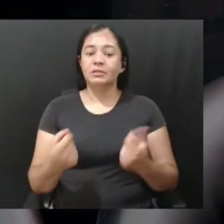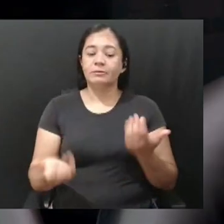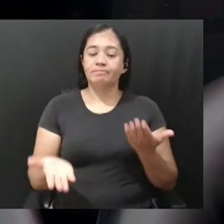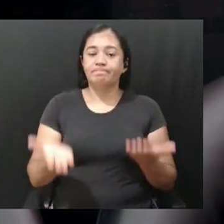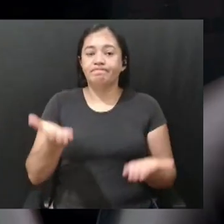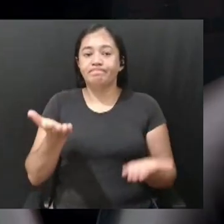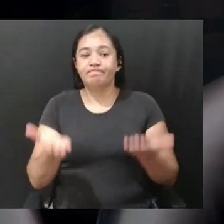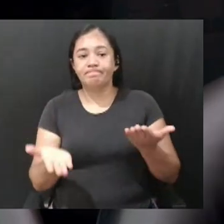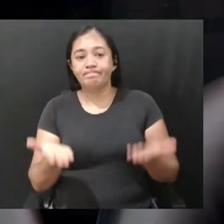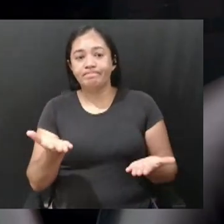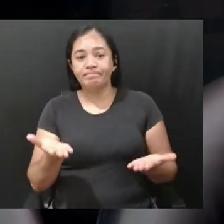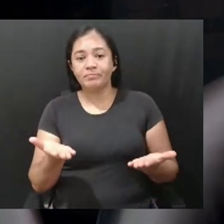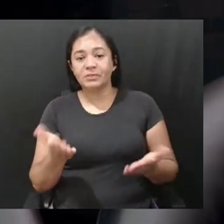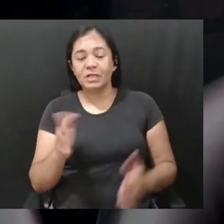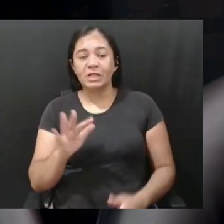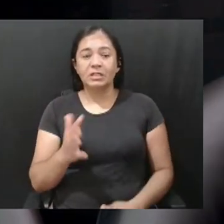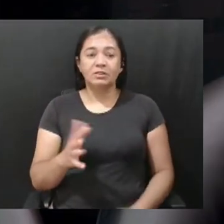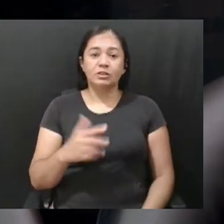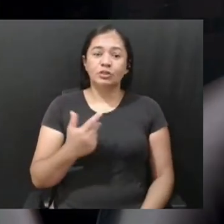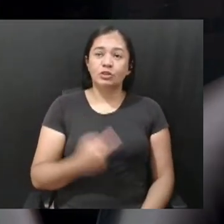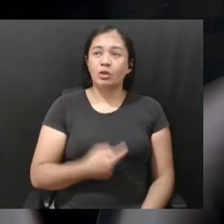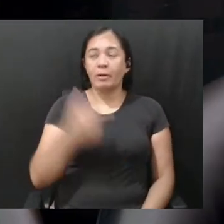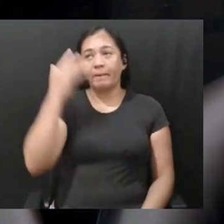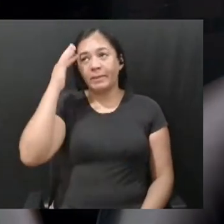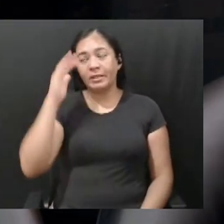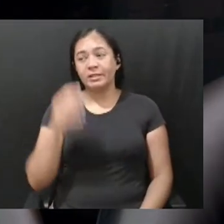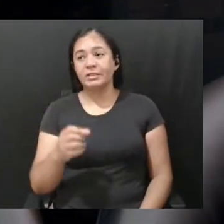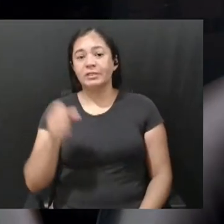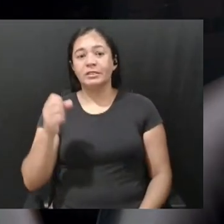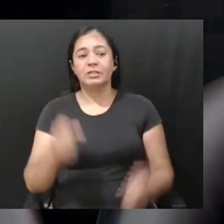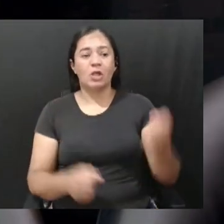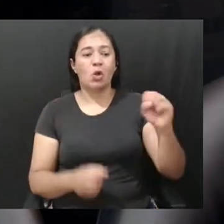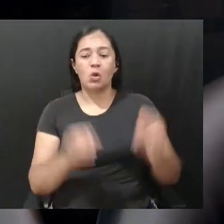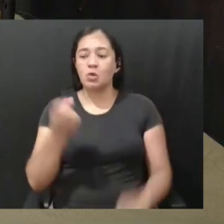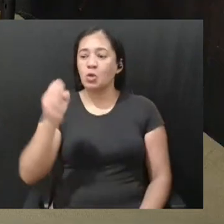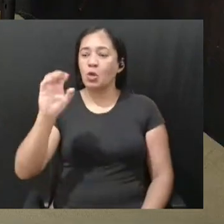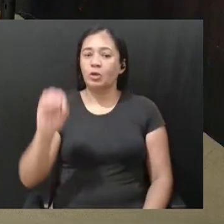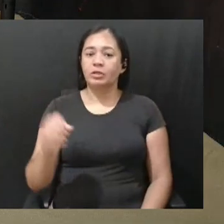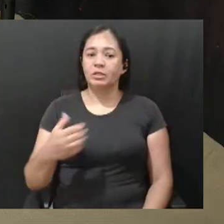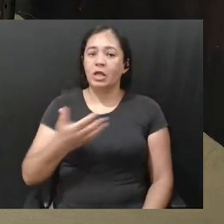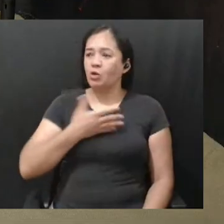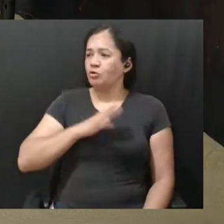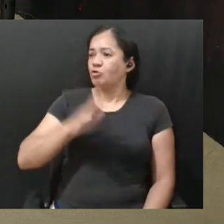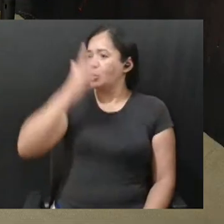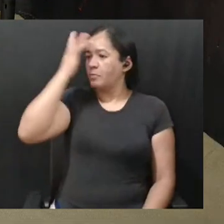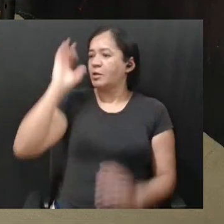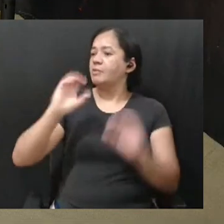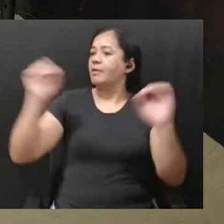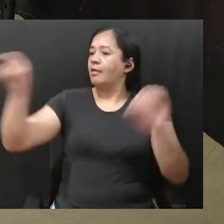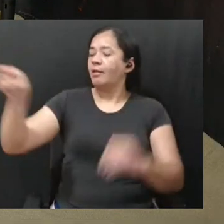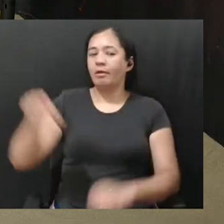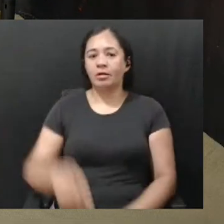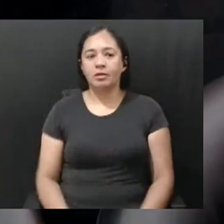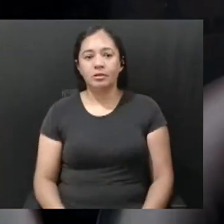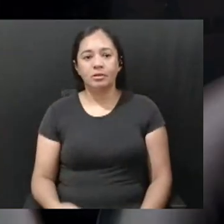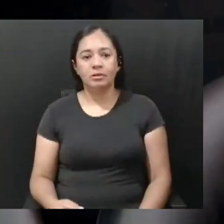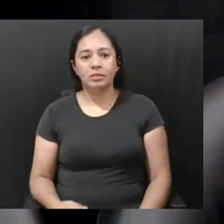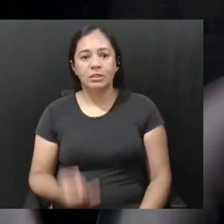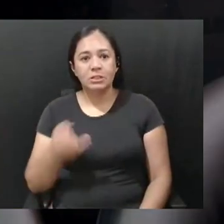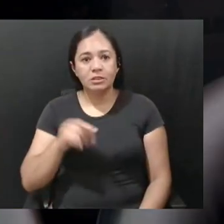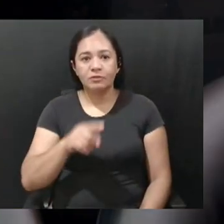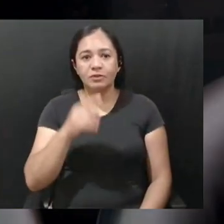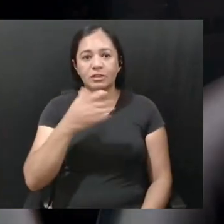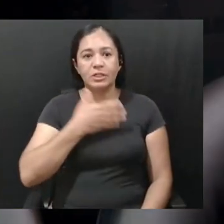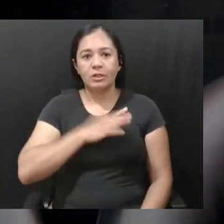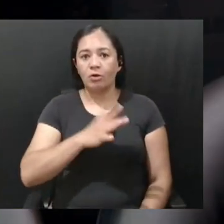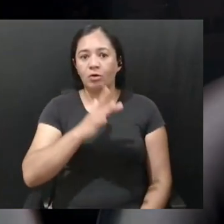a gente pensa 880, né. Eu não É gosto de isso. ninguém que tá lá. Ninguém é muita gente, É né. Se você verdade. não gosta de ninguém da sua família, desculpa falar, talvez, né,